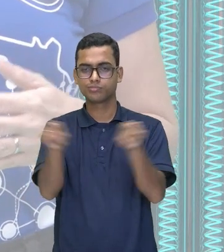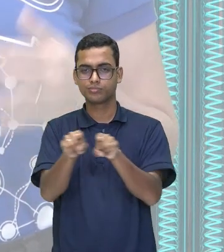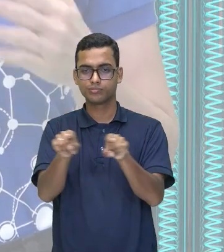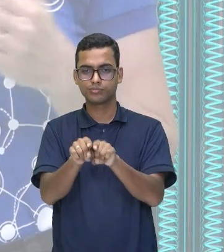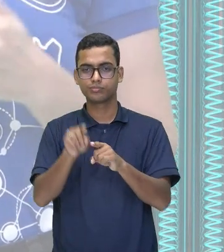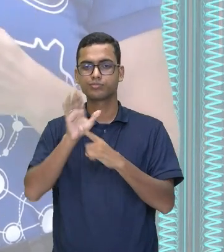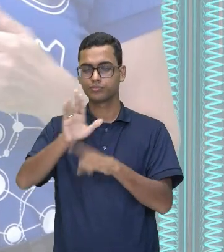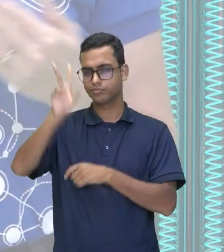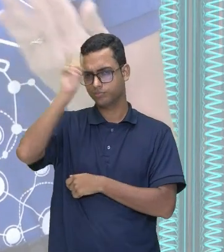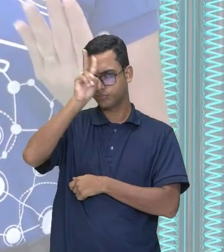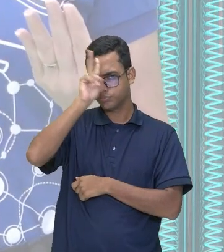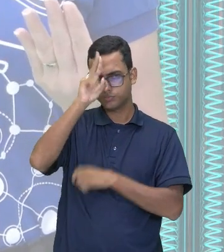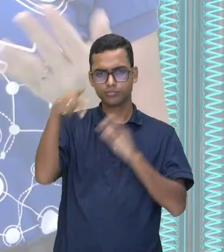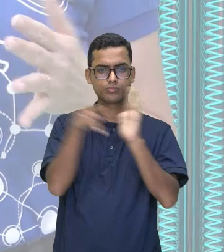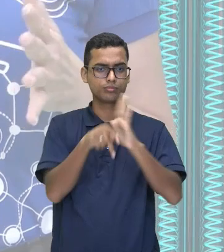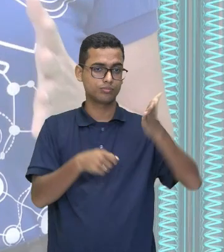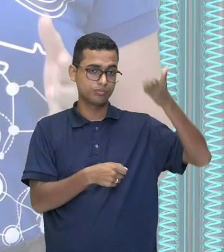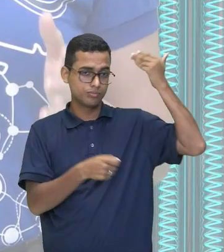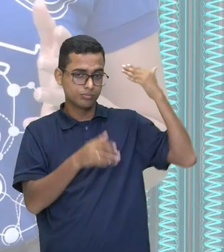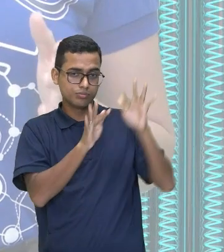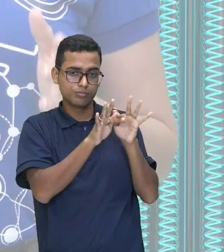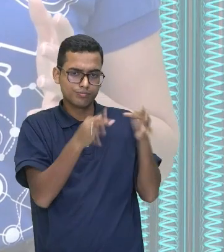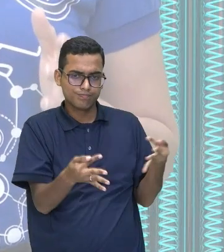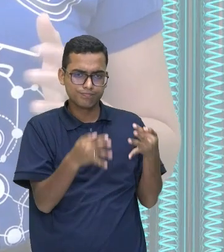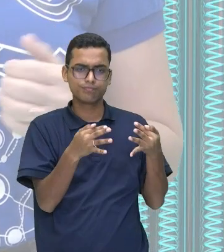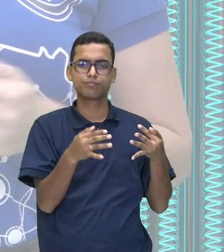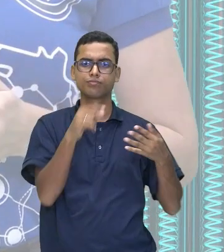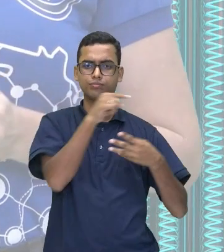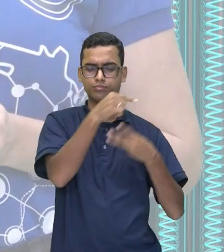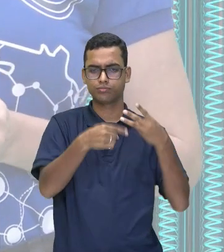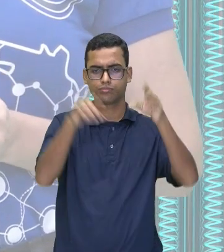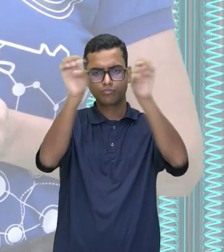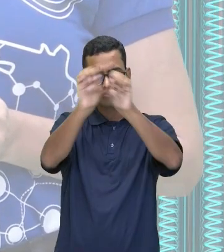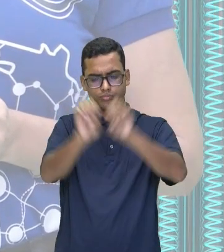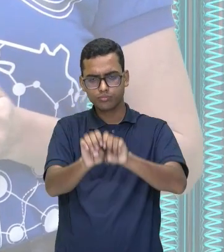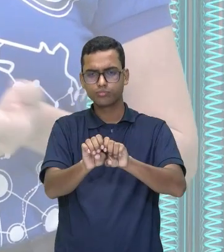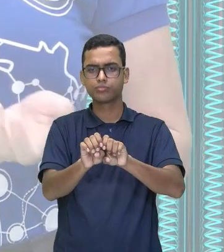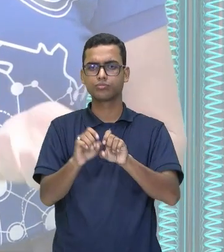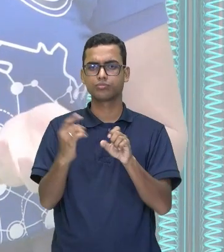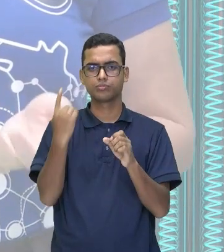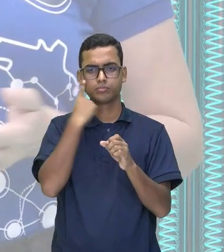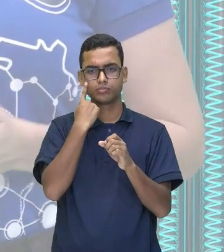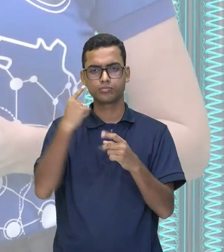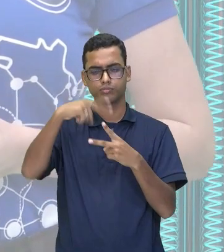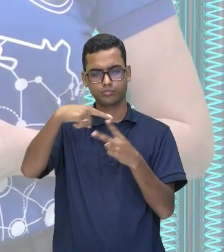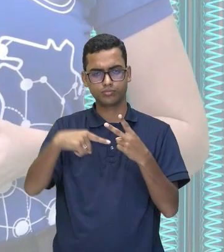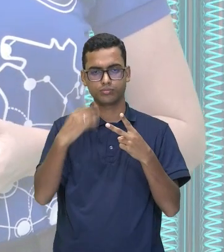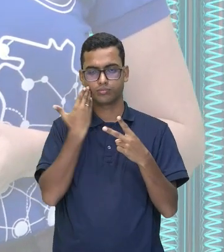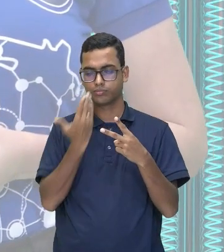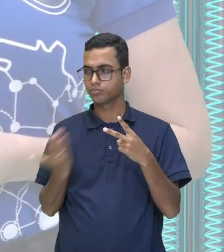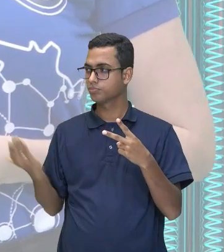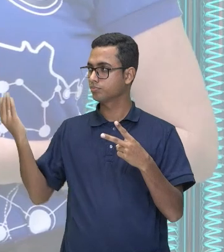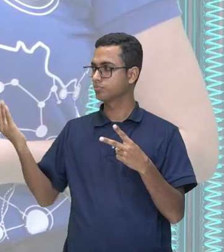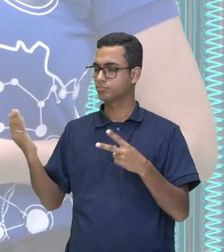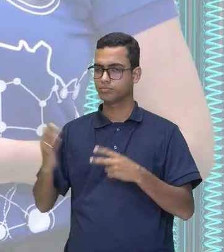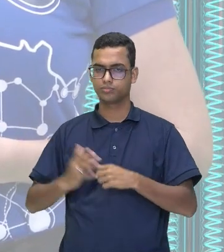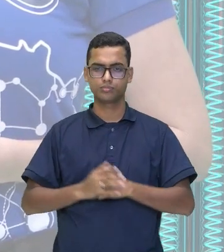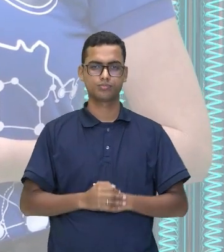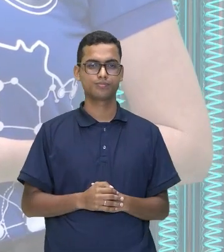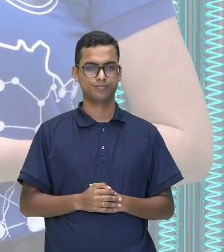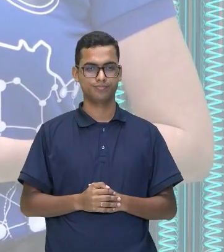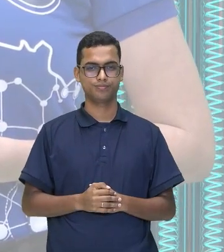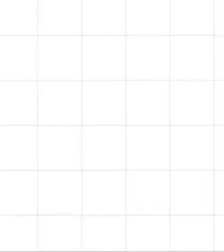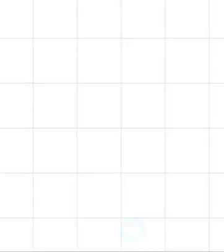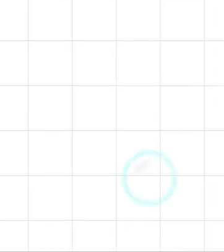gente relembrou um pouquinho a diferença entre a estrutura gramatical past continuous e o simple past.